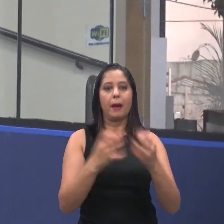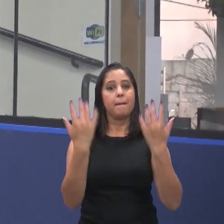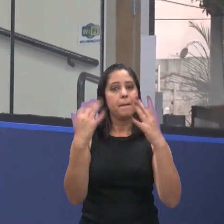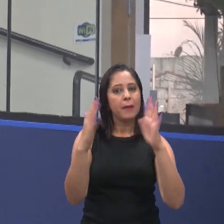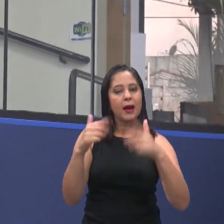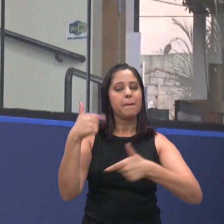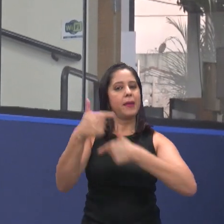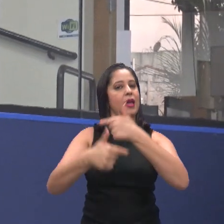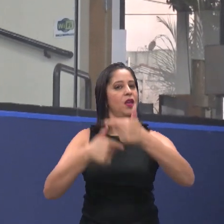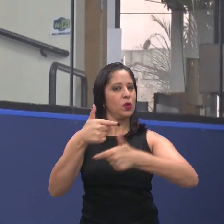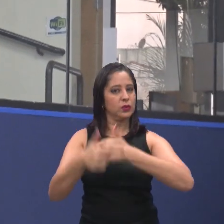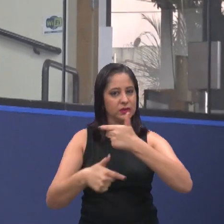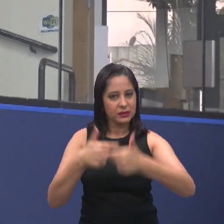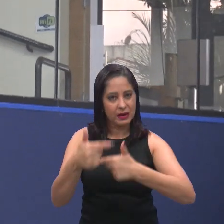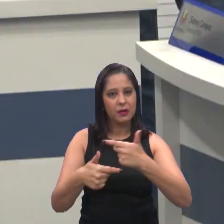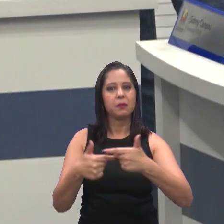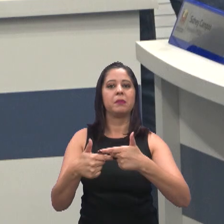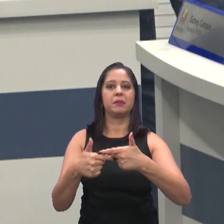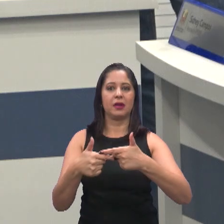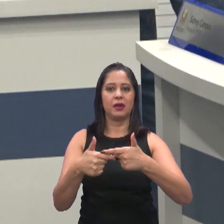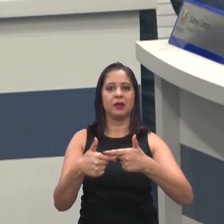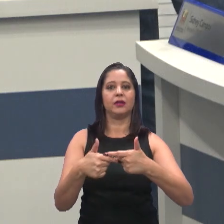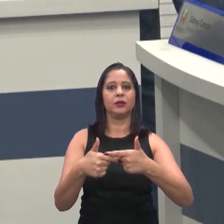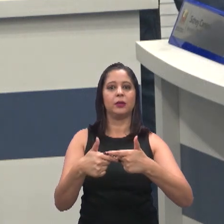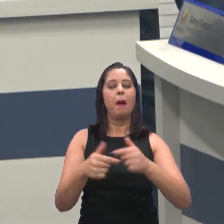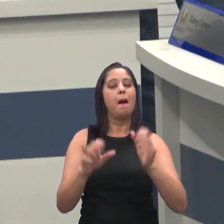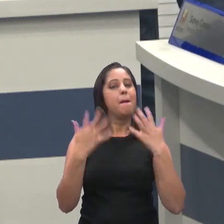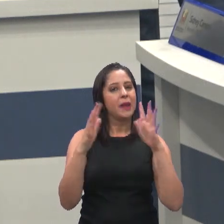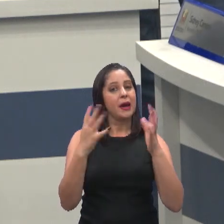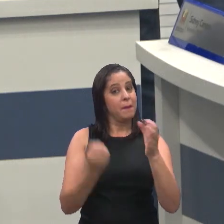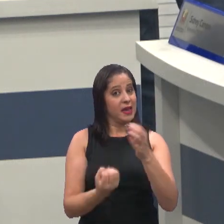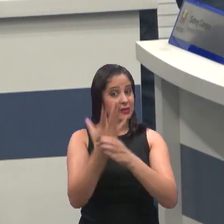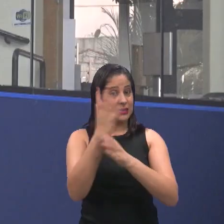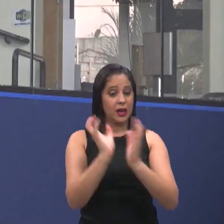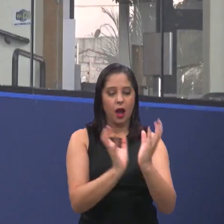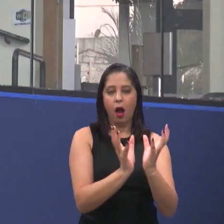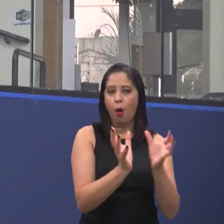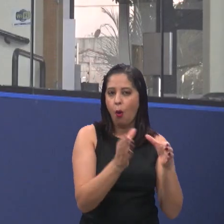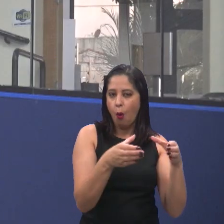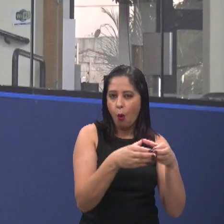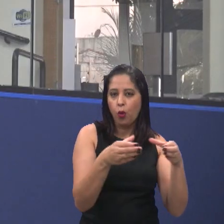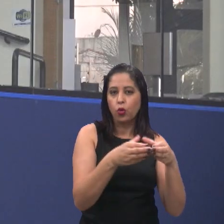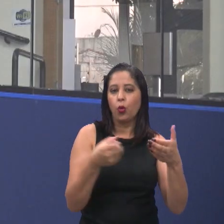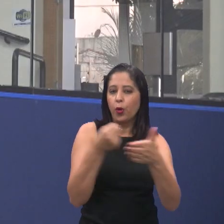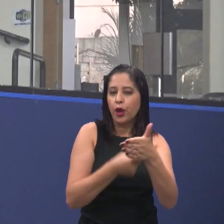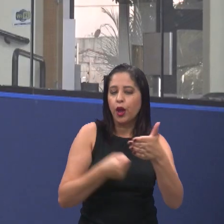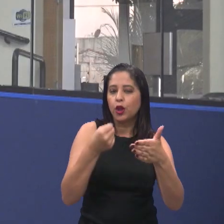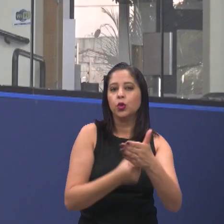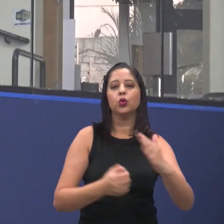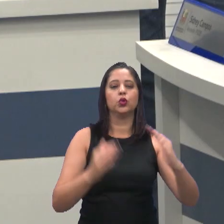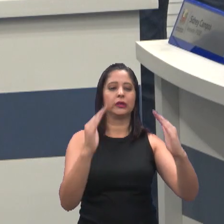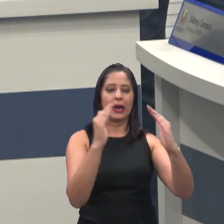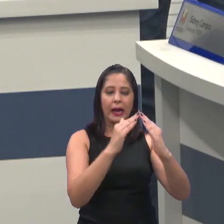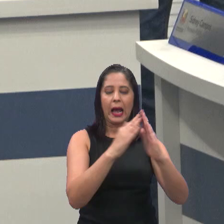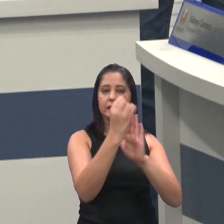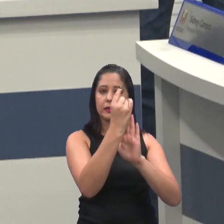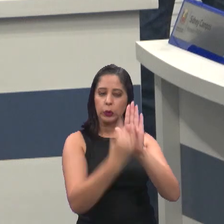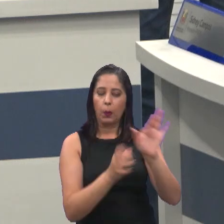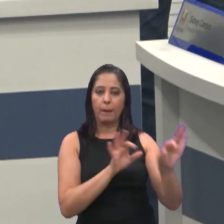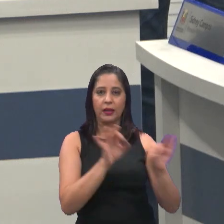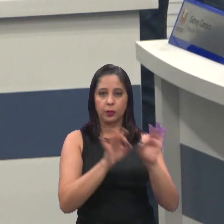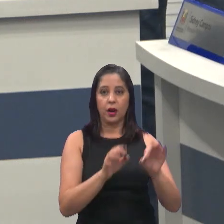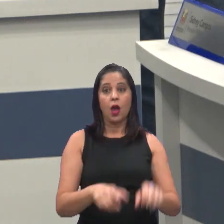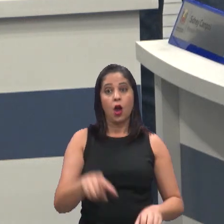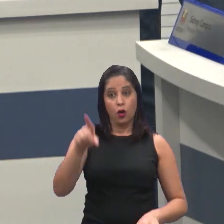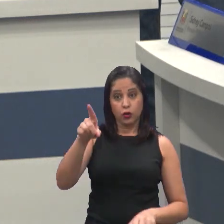pela formação desse grupo que luta pela regularização. Você que ganhou na Justiça, já lá na